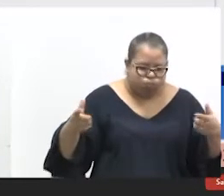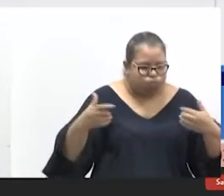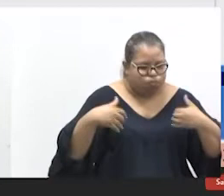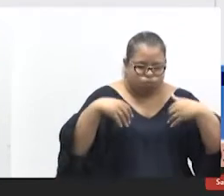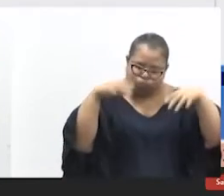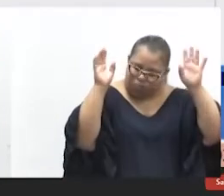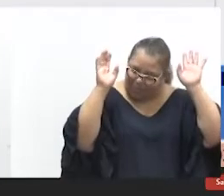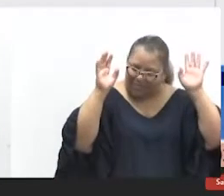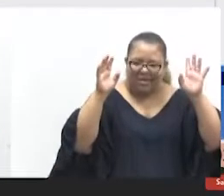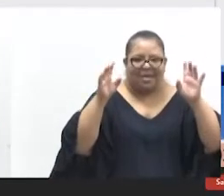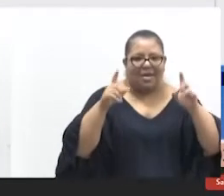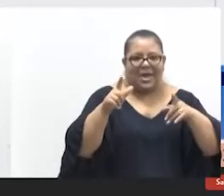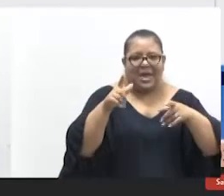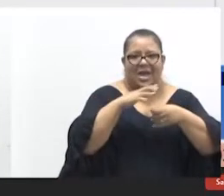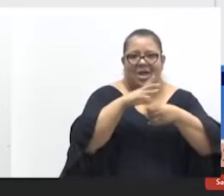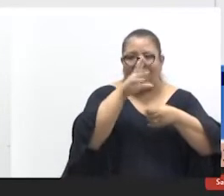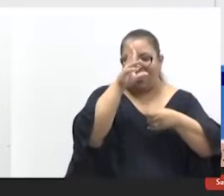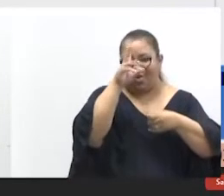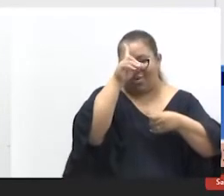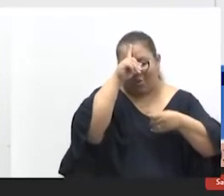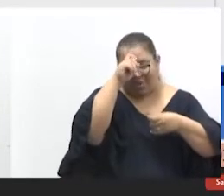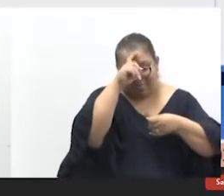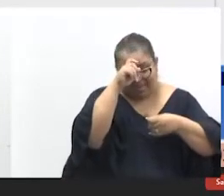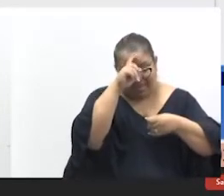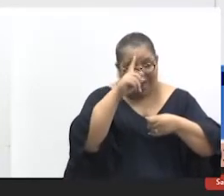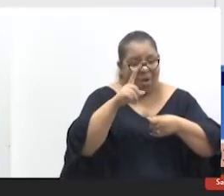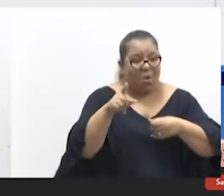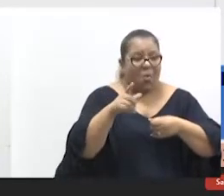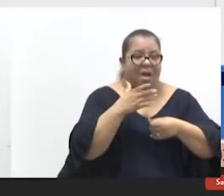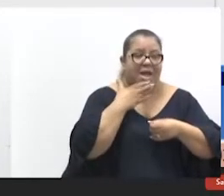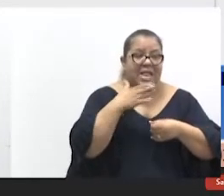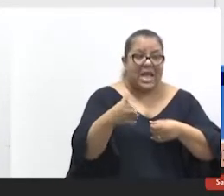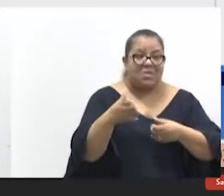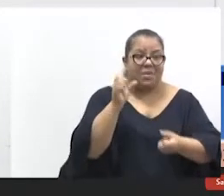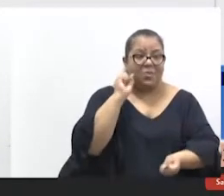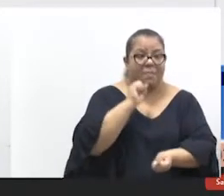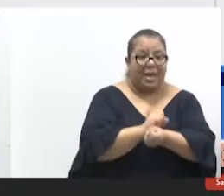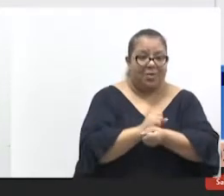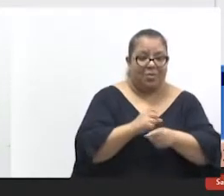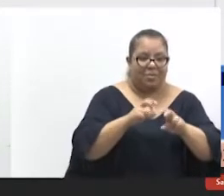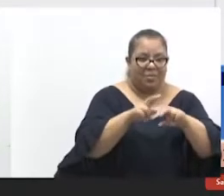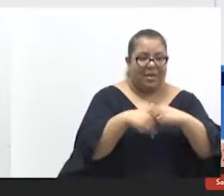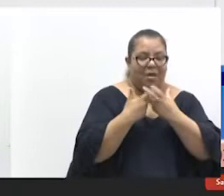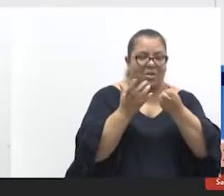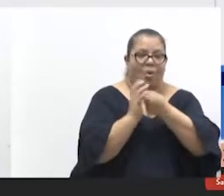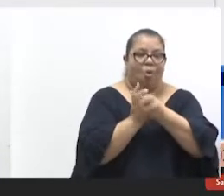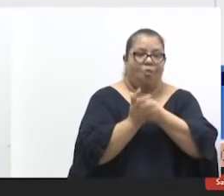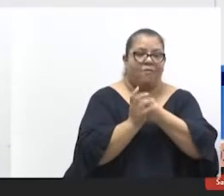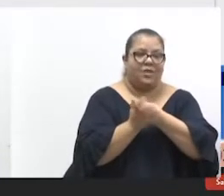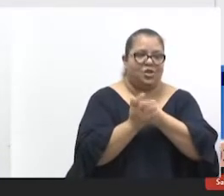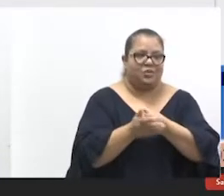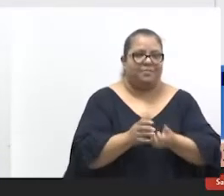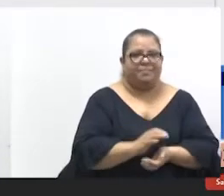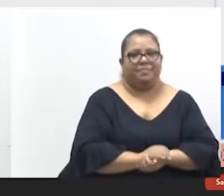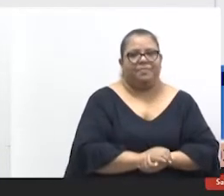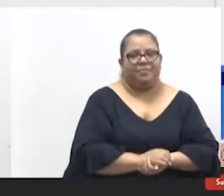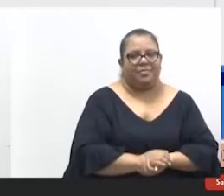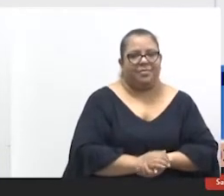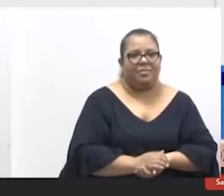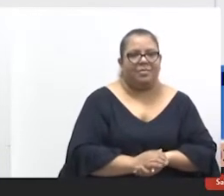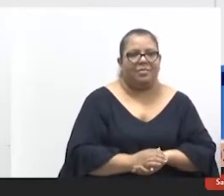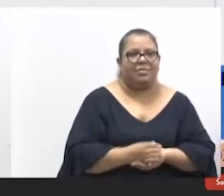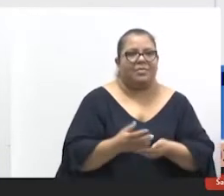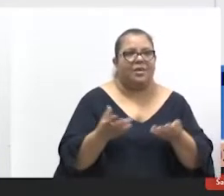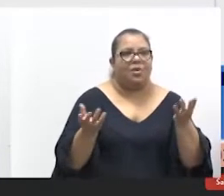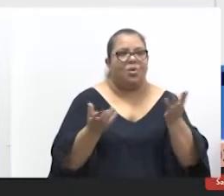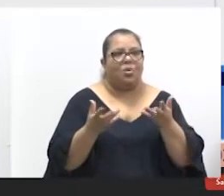os nossos hospitais passaram a não fazer atendimentos, não só para o câncer, mas para as demais doenças crônicas. Então, isso a gente pode